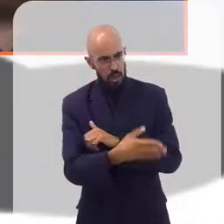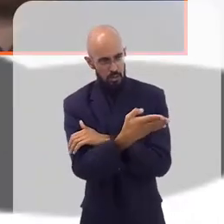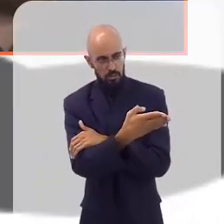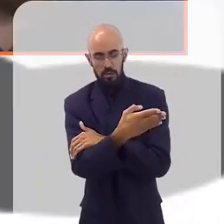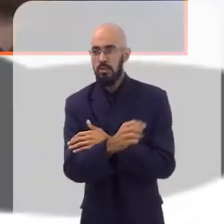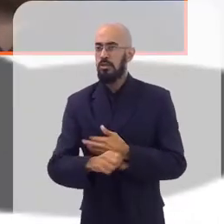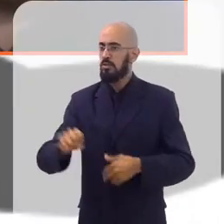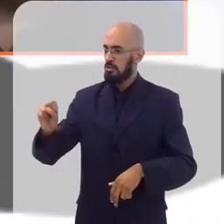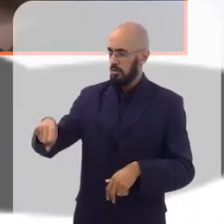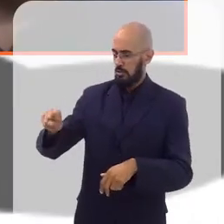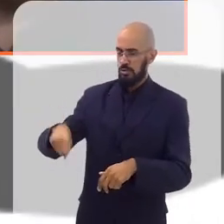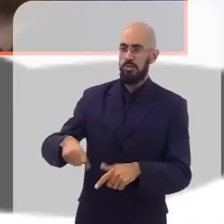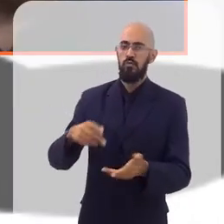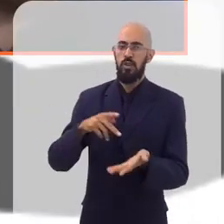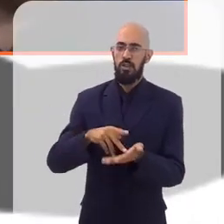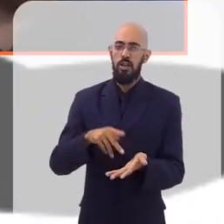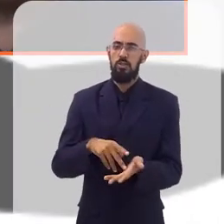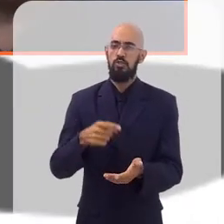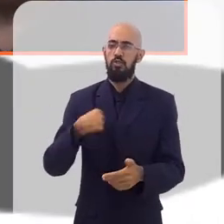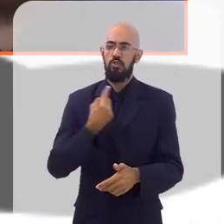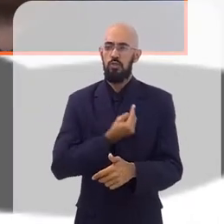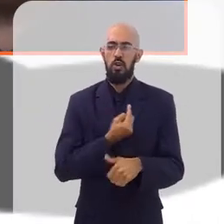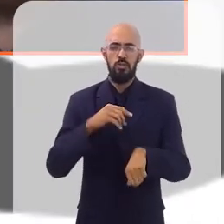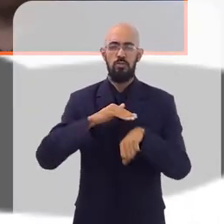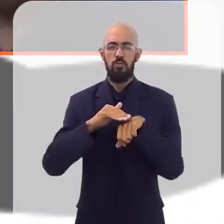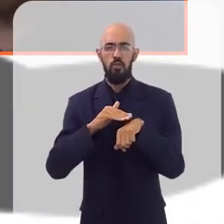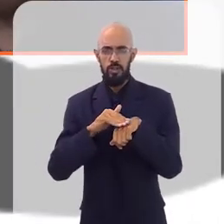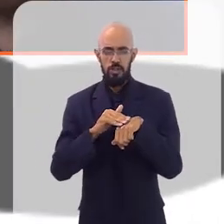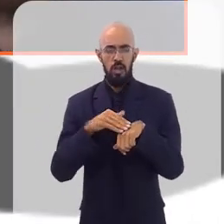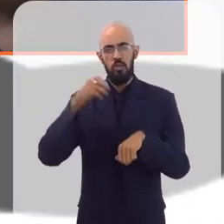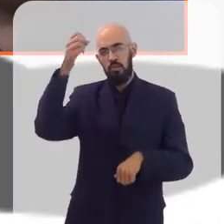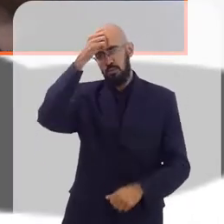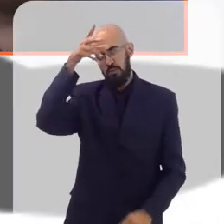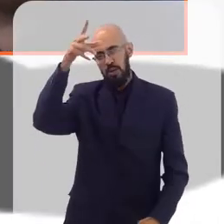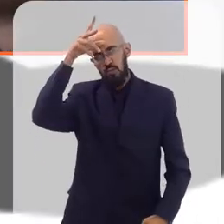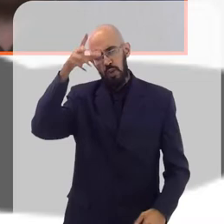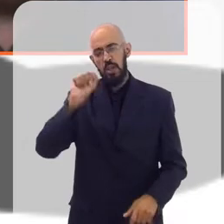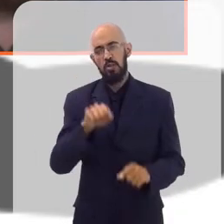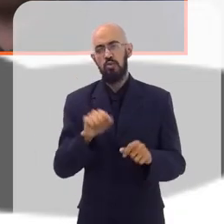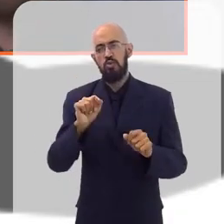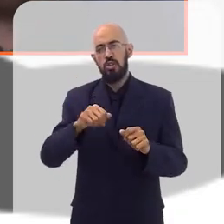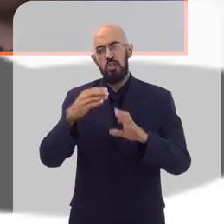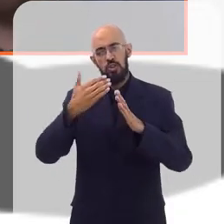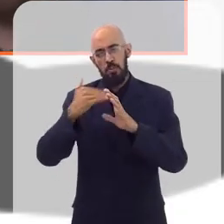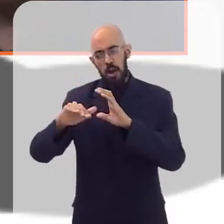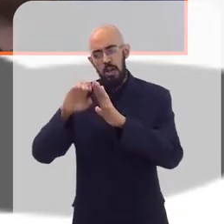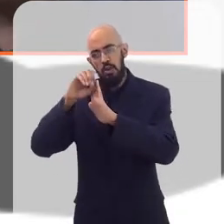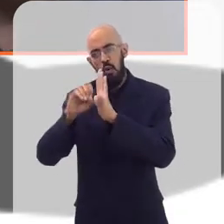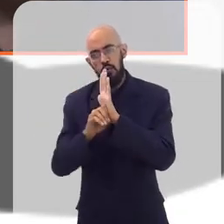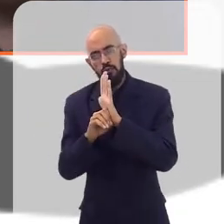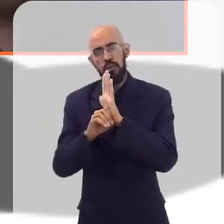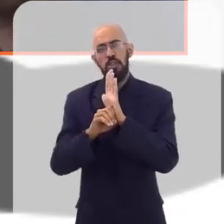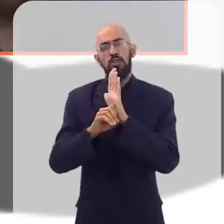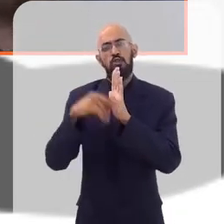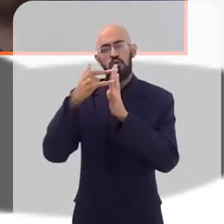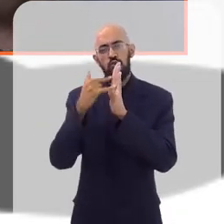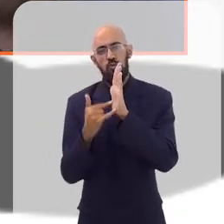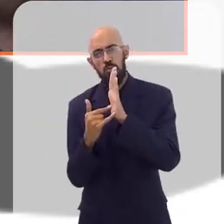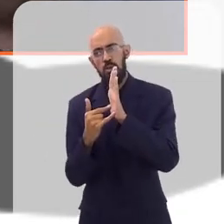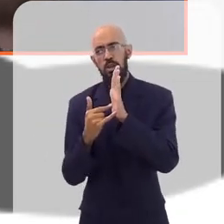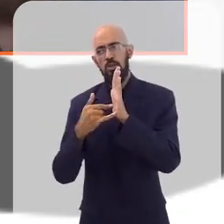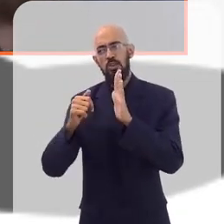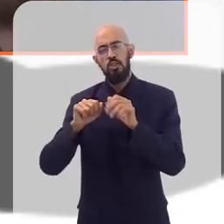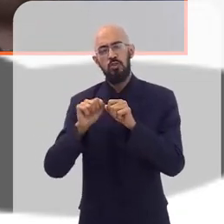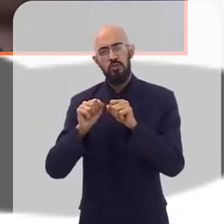isso é isso aí a gente tem conversado por Prefeito a gente tem encaminhado Ofício fizemos várias